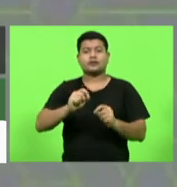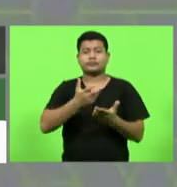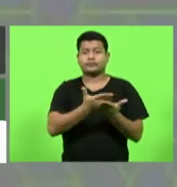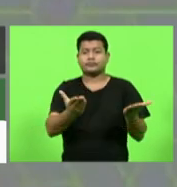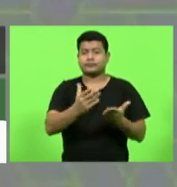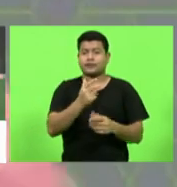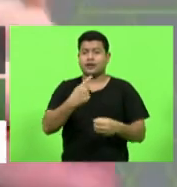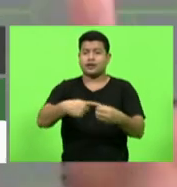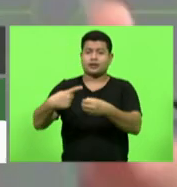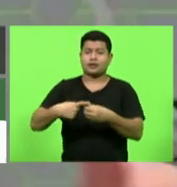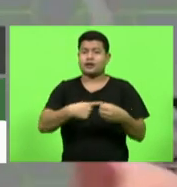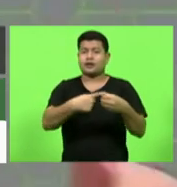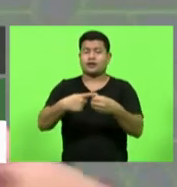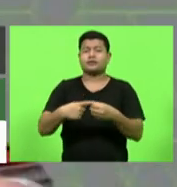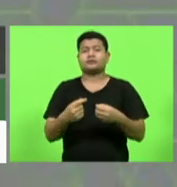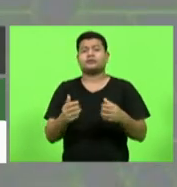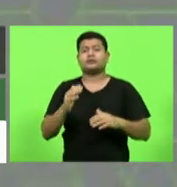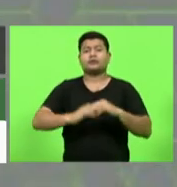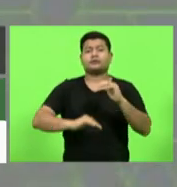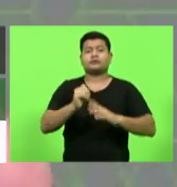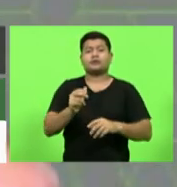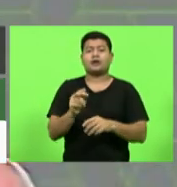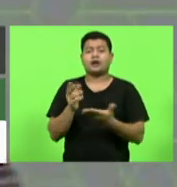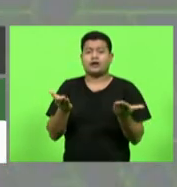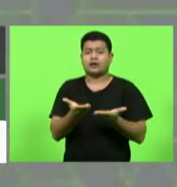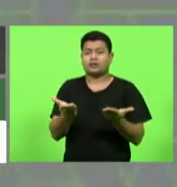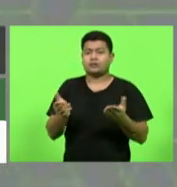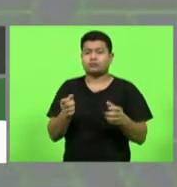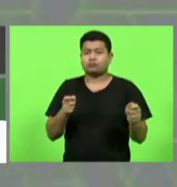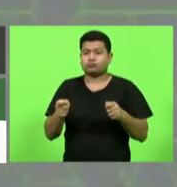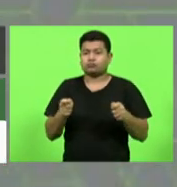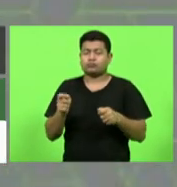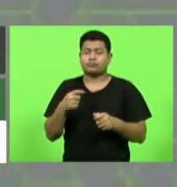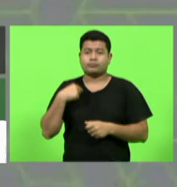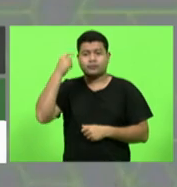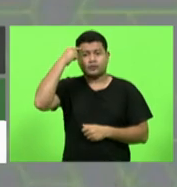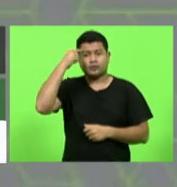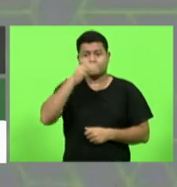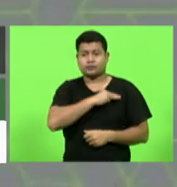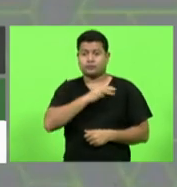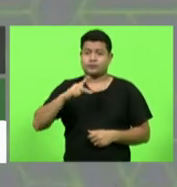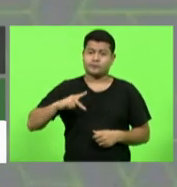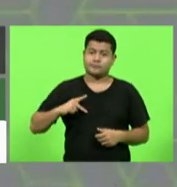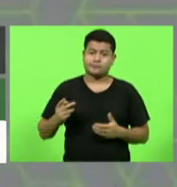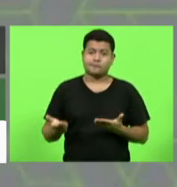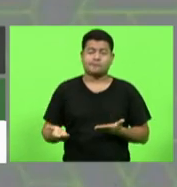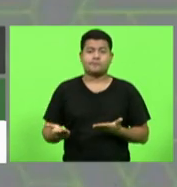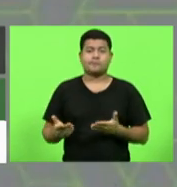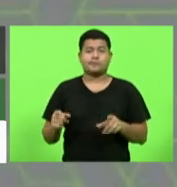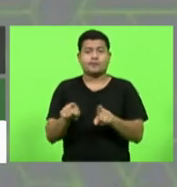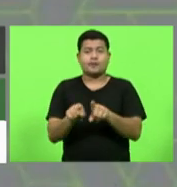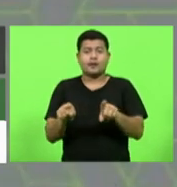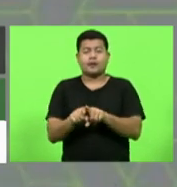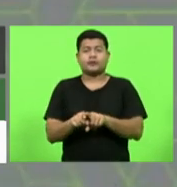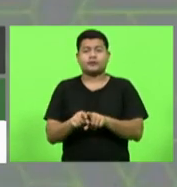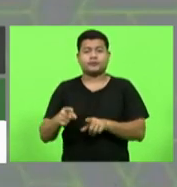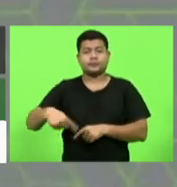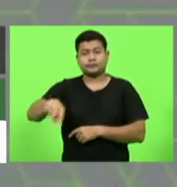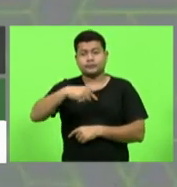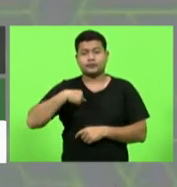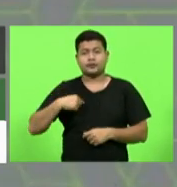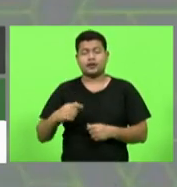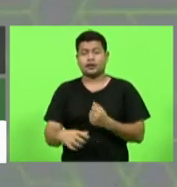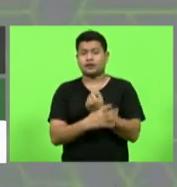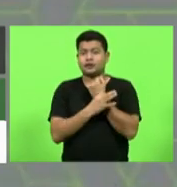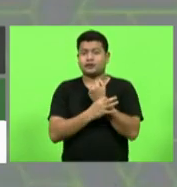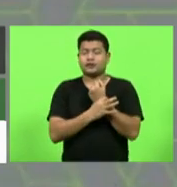melhor atuação dos próprios órgãos de controle, né, pensando aqui no Ministério Público, e também com isso a gente consegue garantir, sem